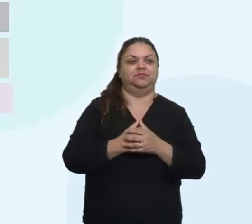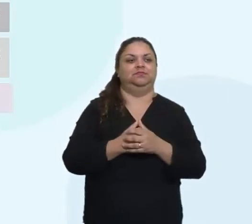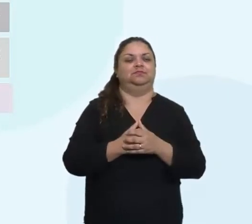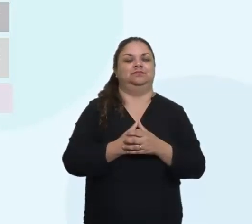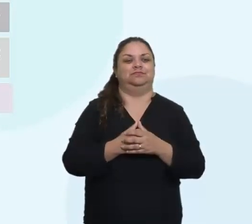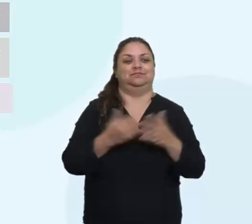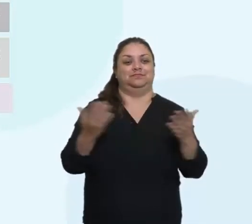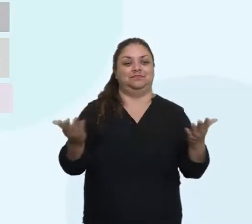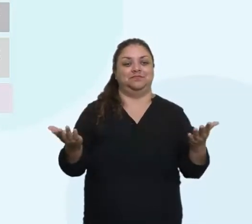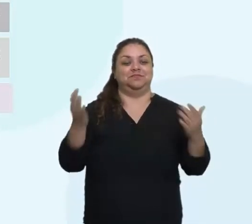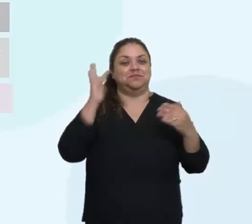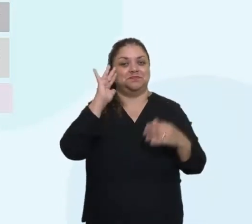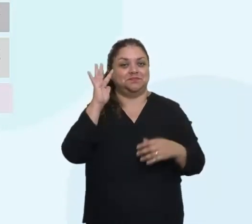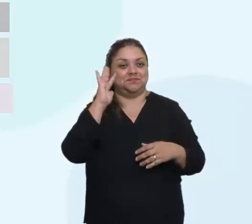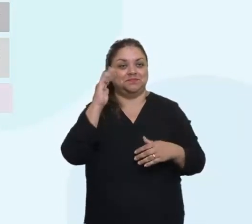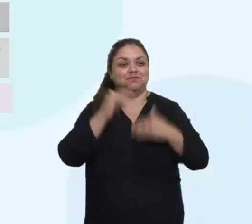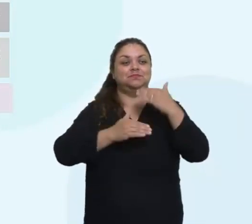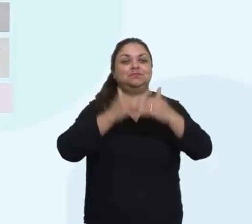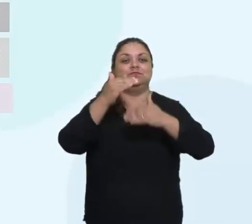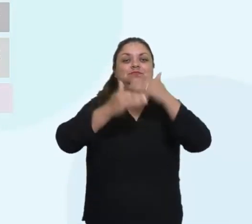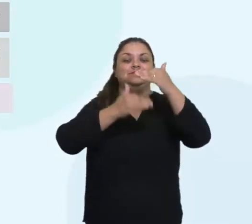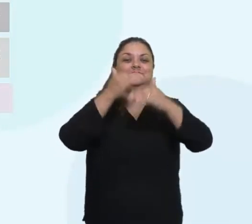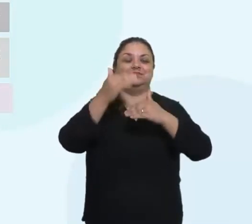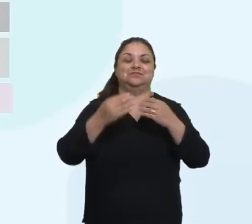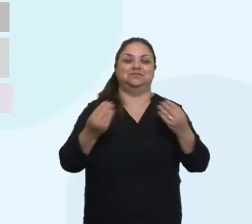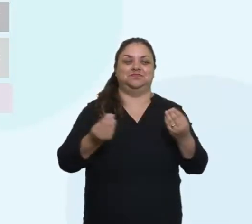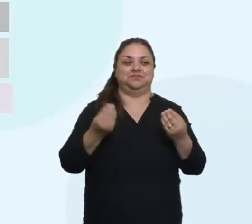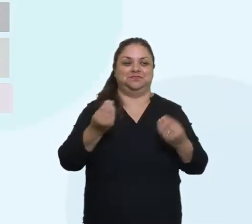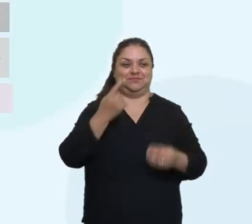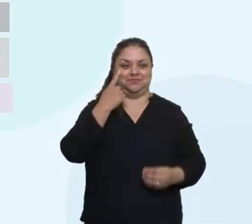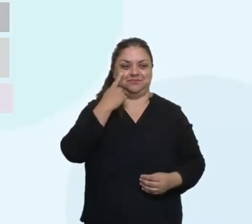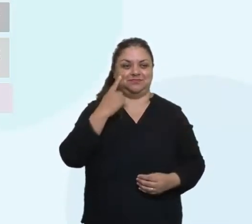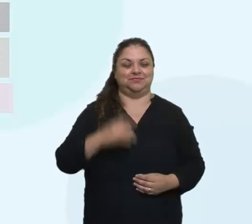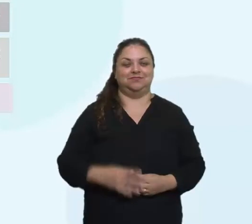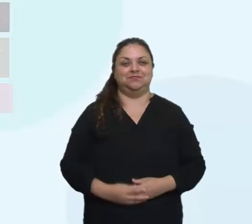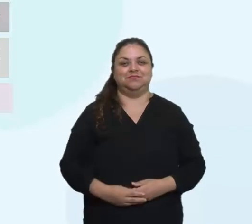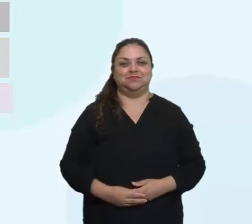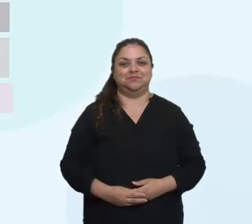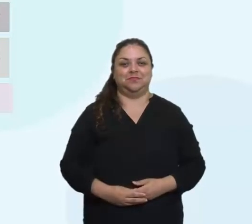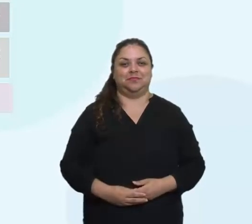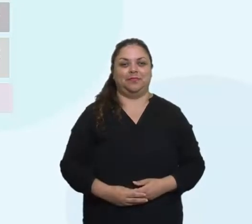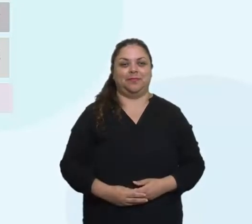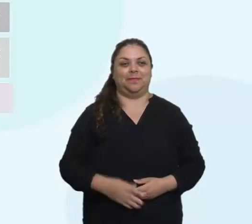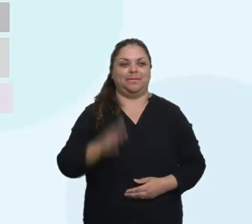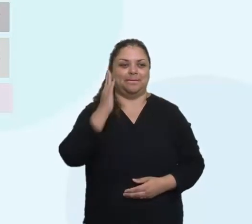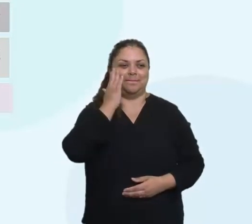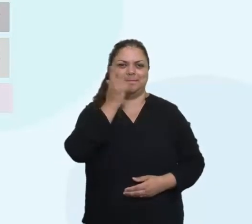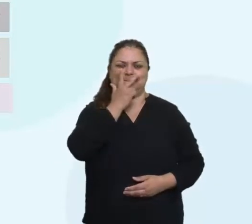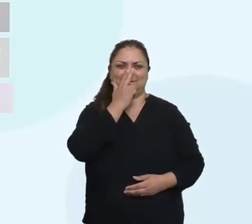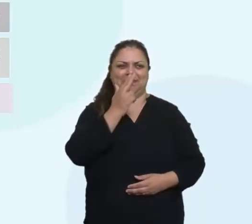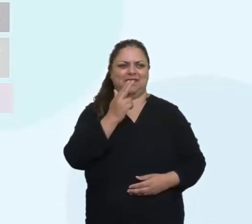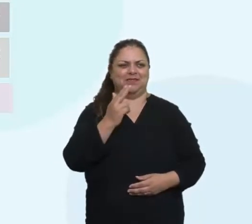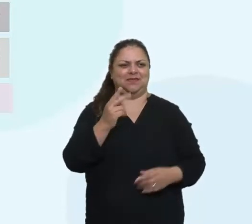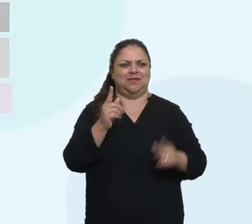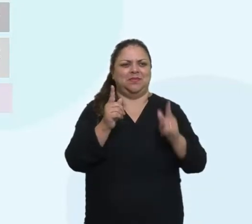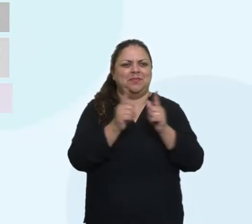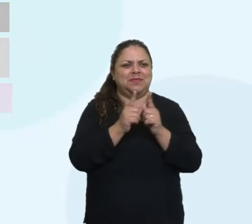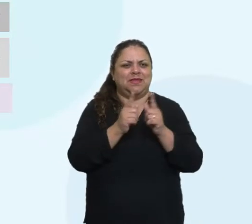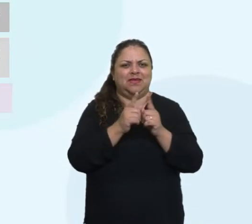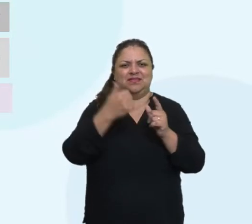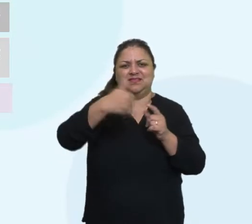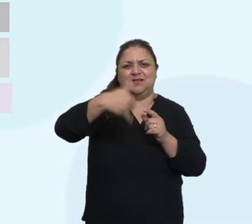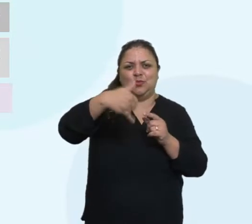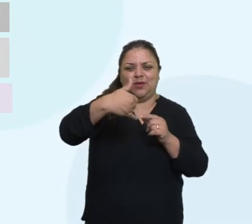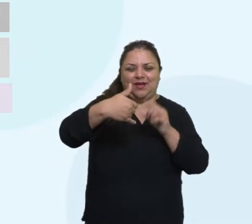pensando em da em Progressão de habilidades eu sei que aparece aí um pouco pequeno Talvez para aqueles que estão visualizando